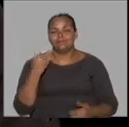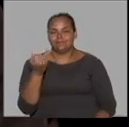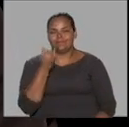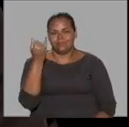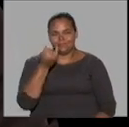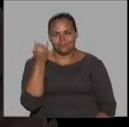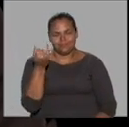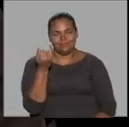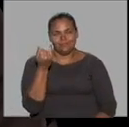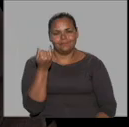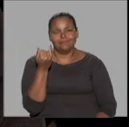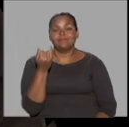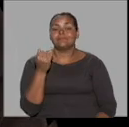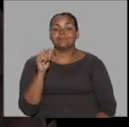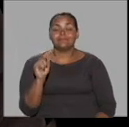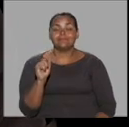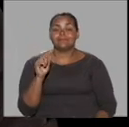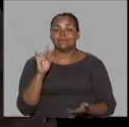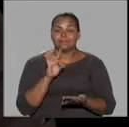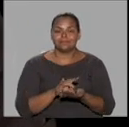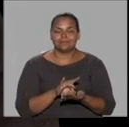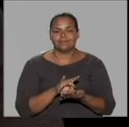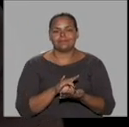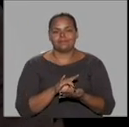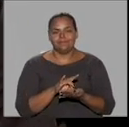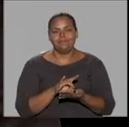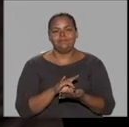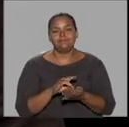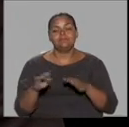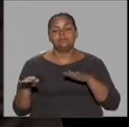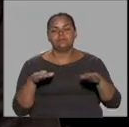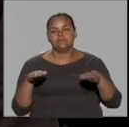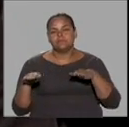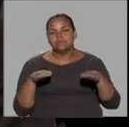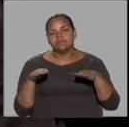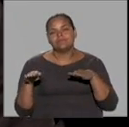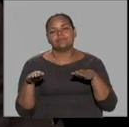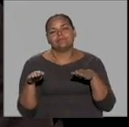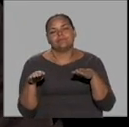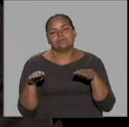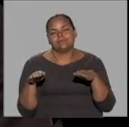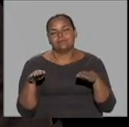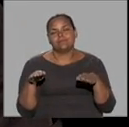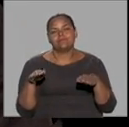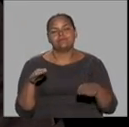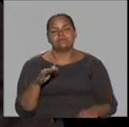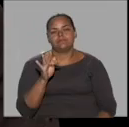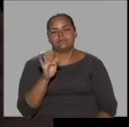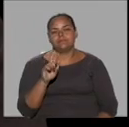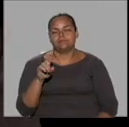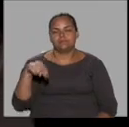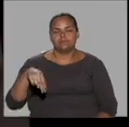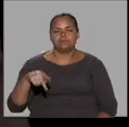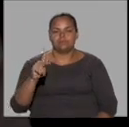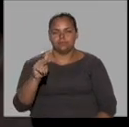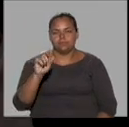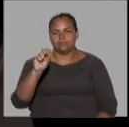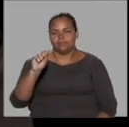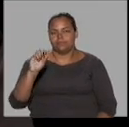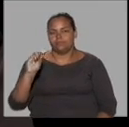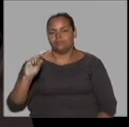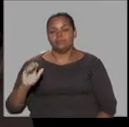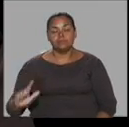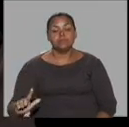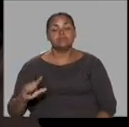a importância disso daqui é que, na verdade, o movimento funk soul,